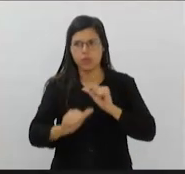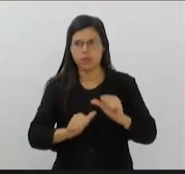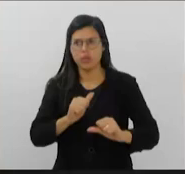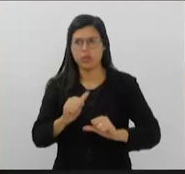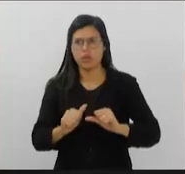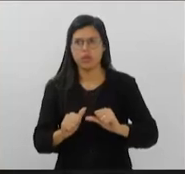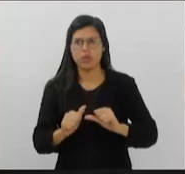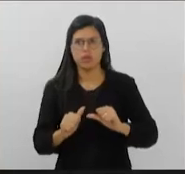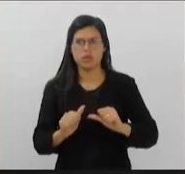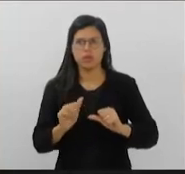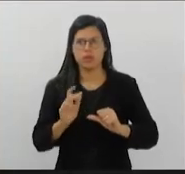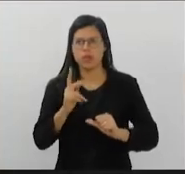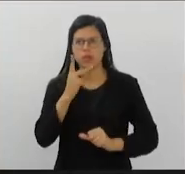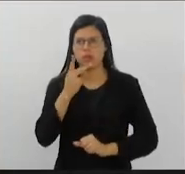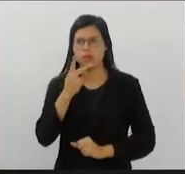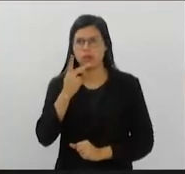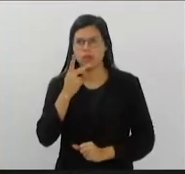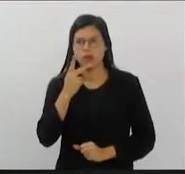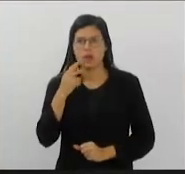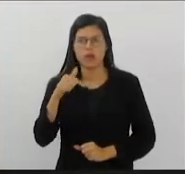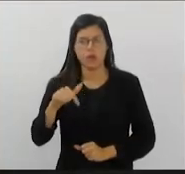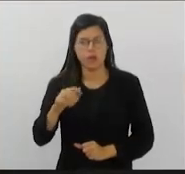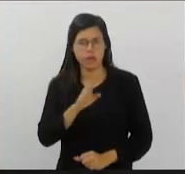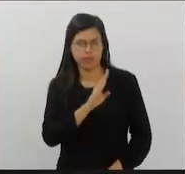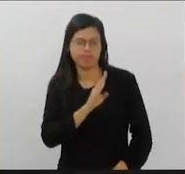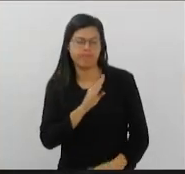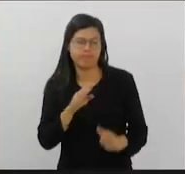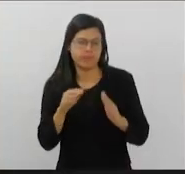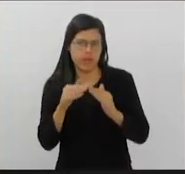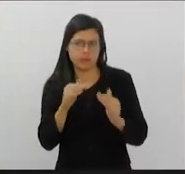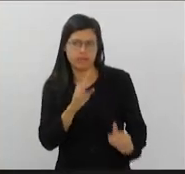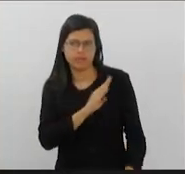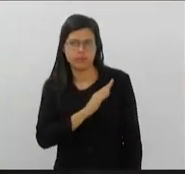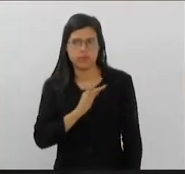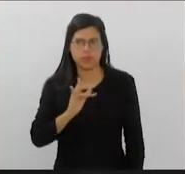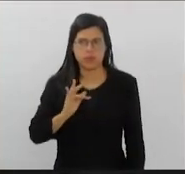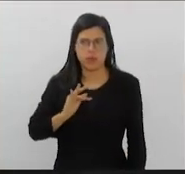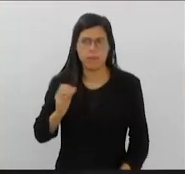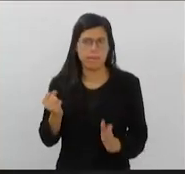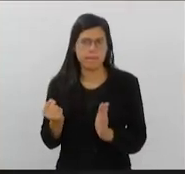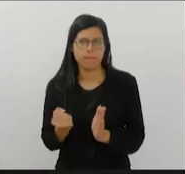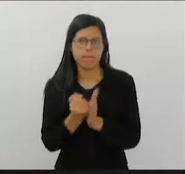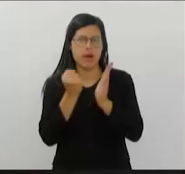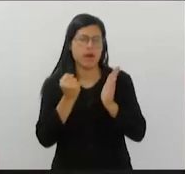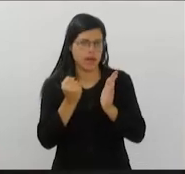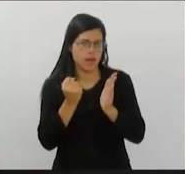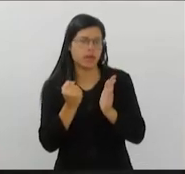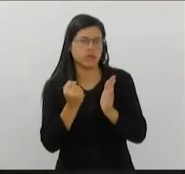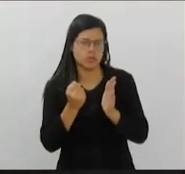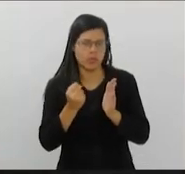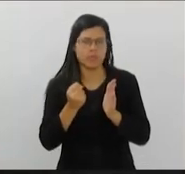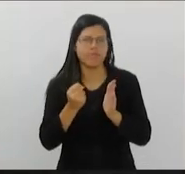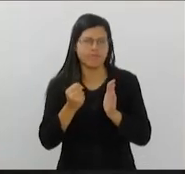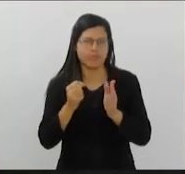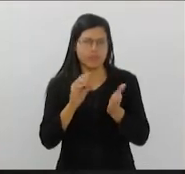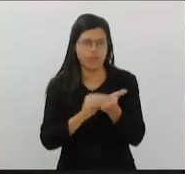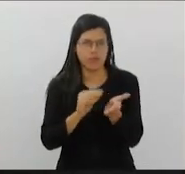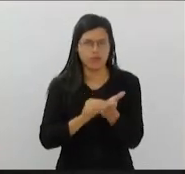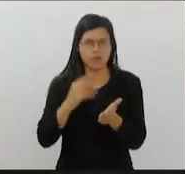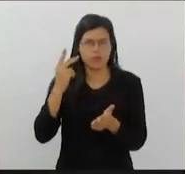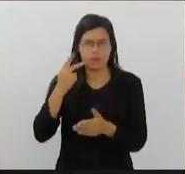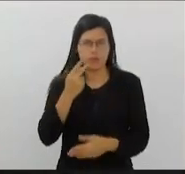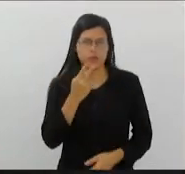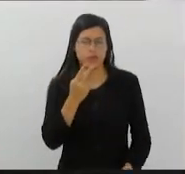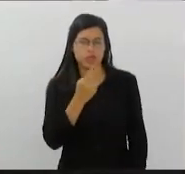Né? Como eu disse, eu venho da Baixada Fluminense, que é um território marcado pelo abismo de políticas públicas entre os municípios